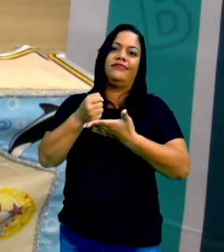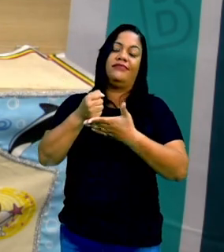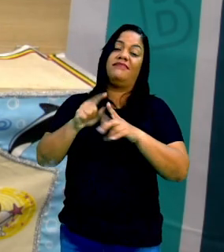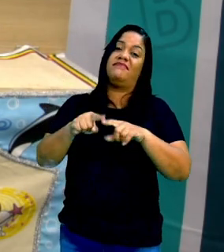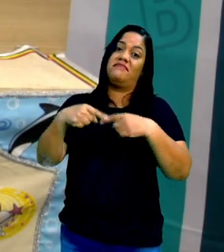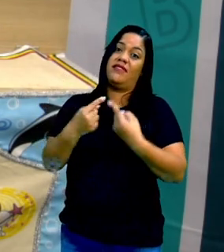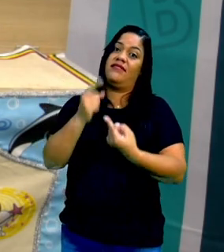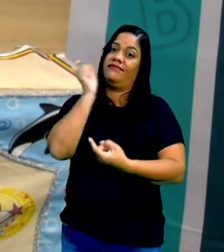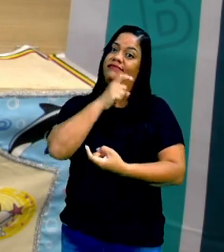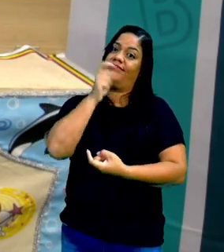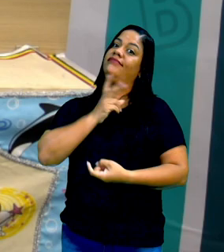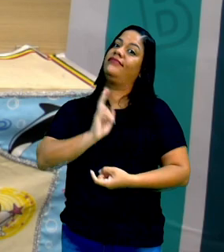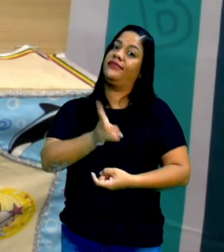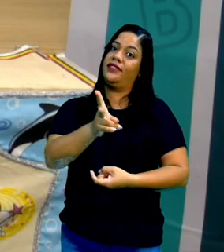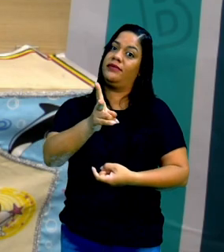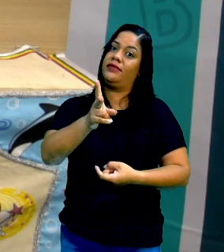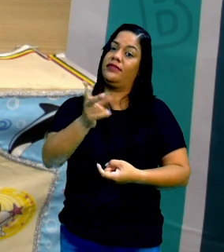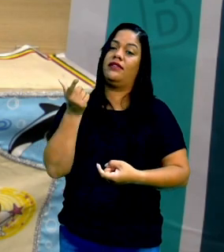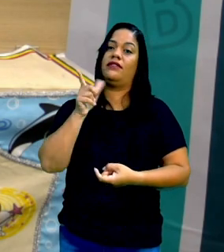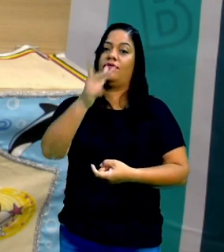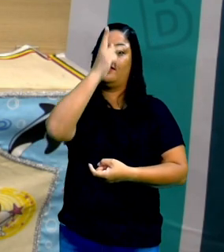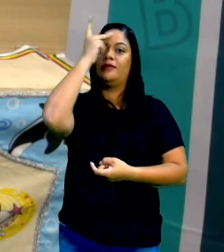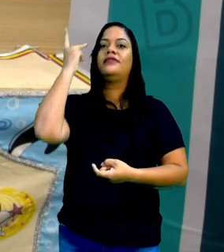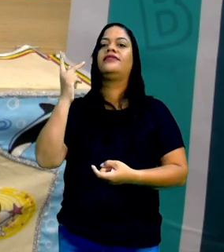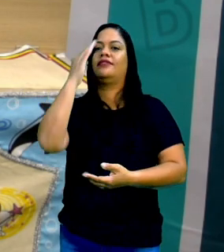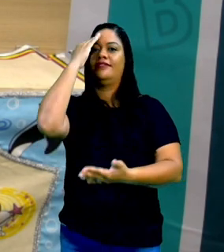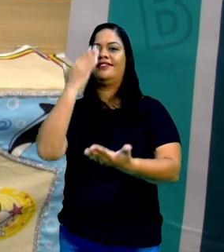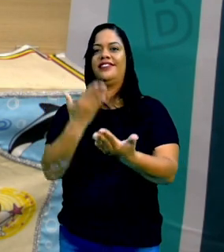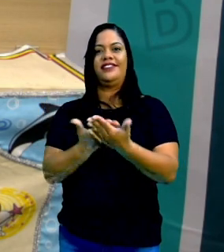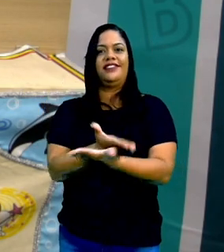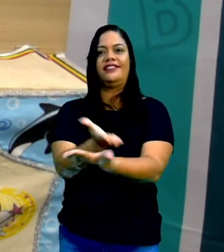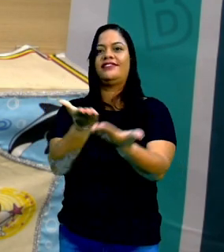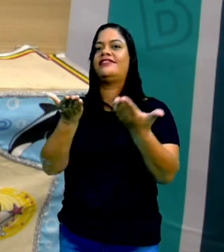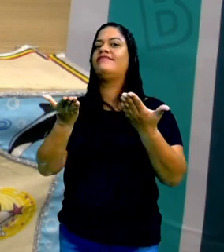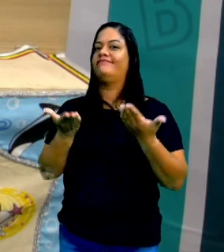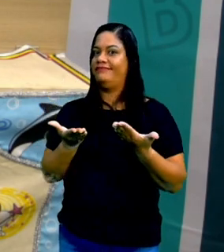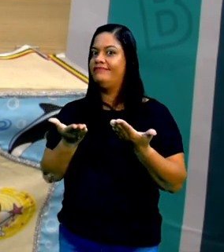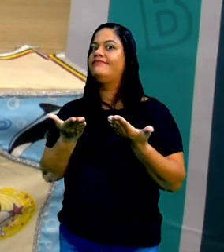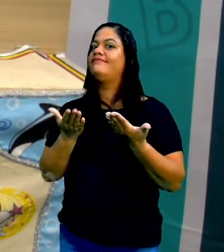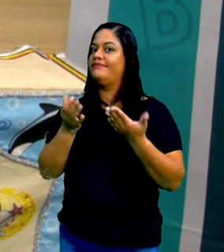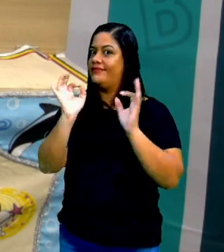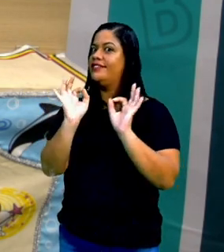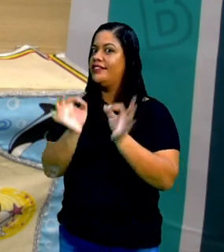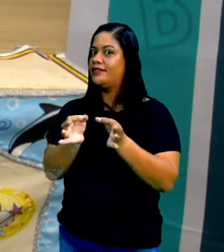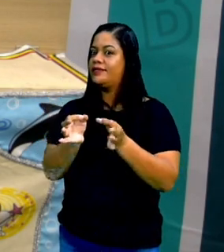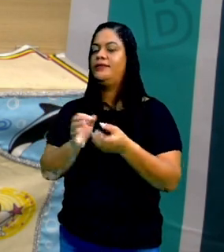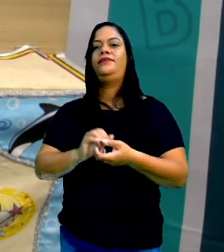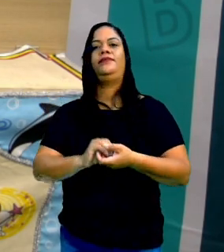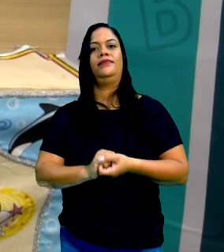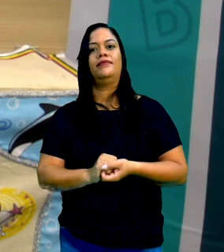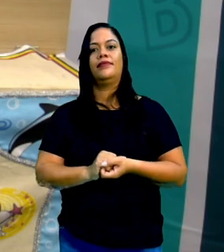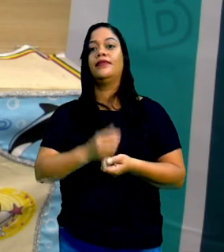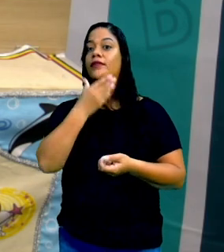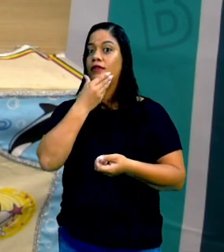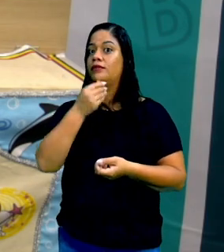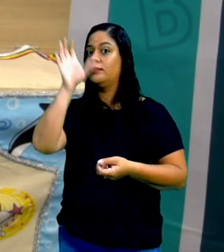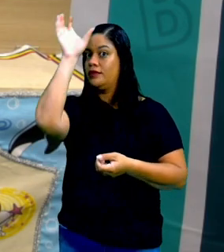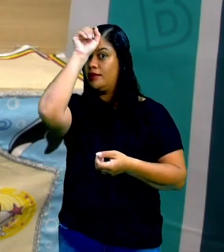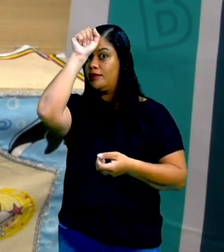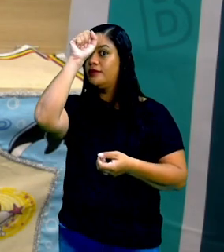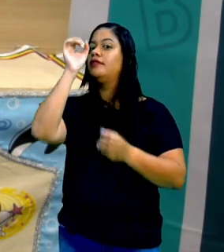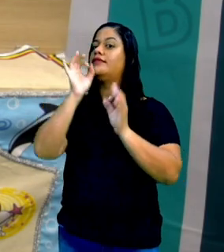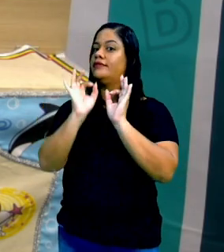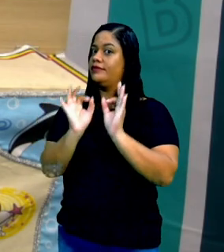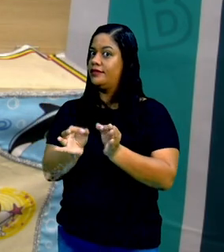Mas porque mentiu, as outras pessoas não vão acreditar mais em você. Tá bom, criançada? Então, ó, Pedro aprendeu a lição dele,